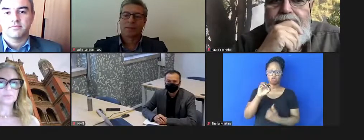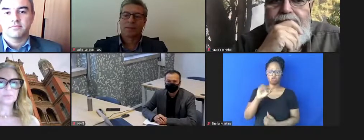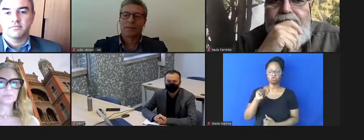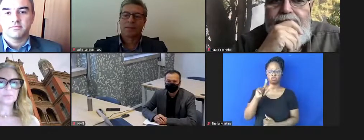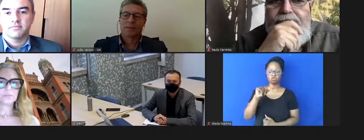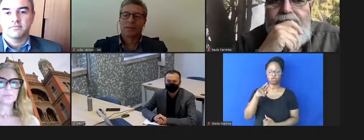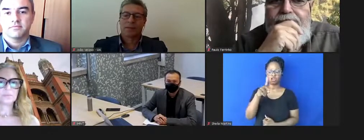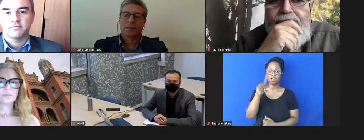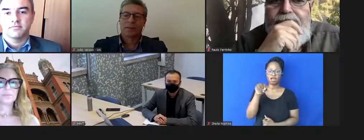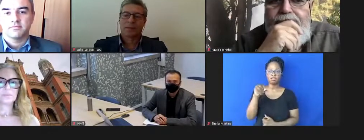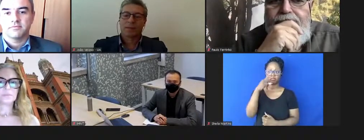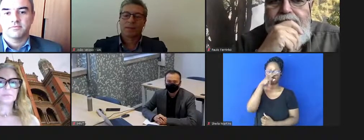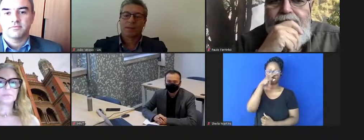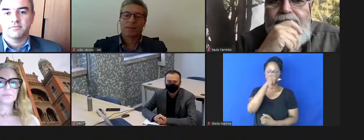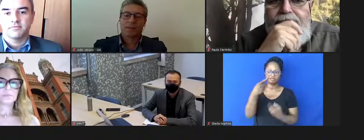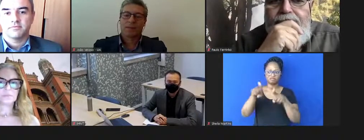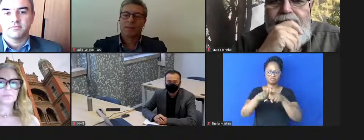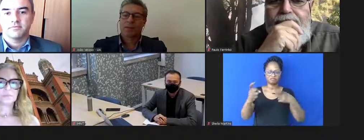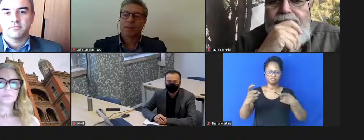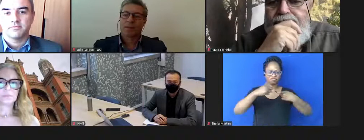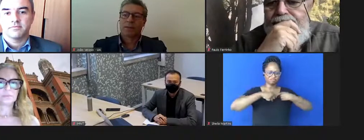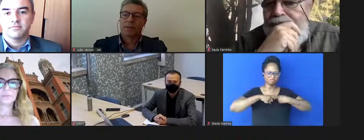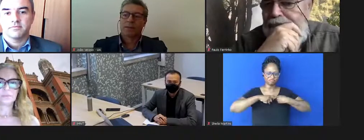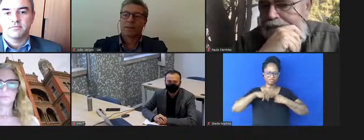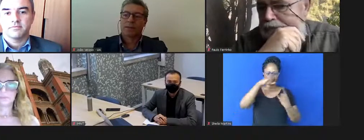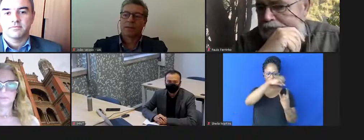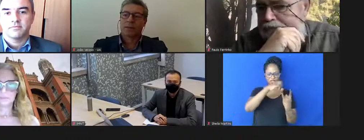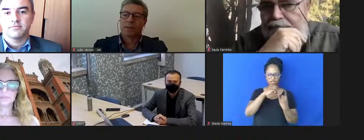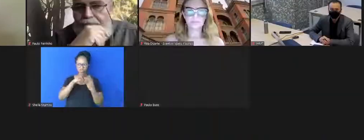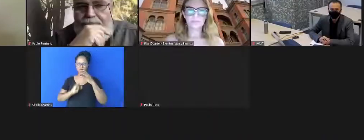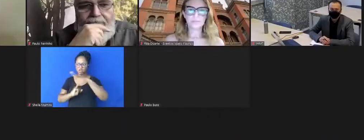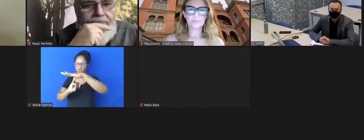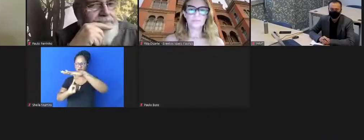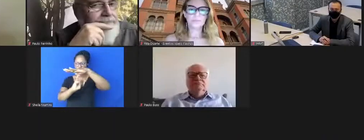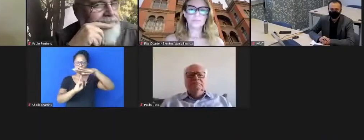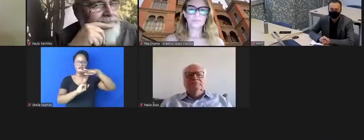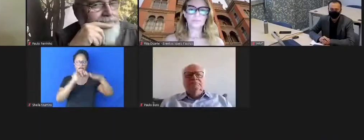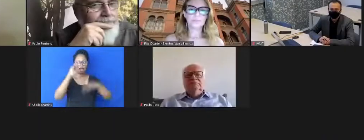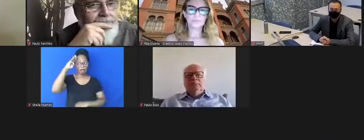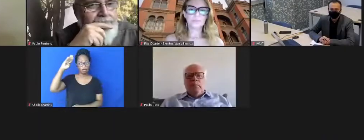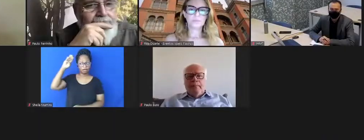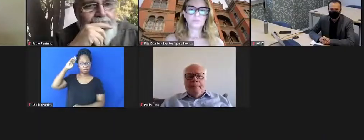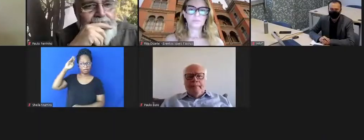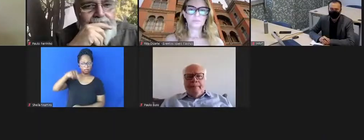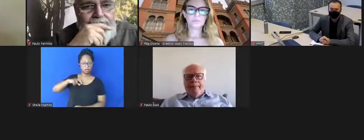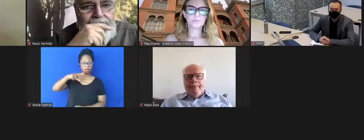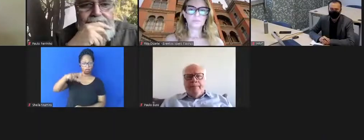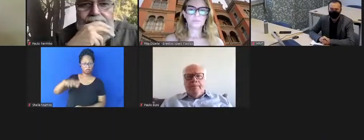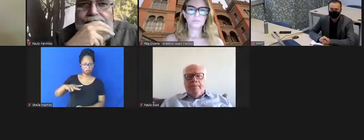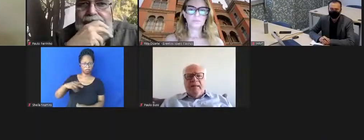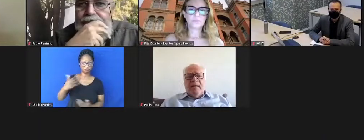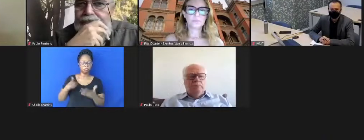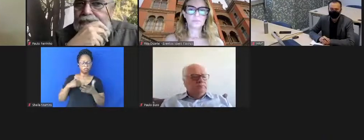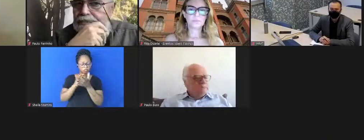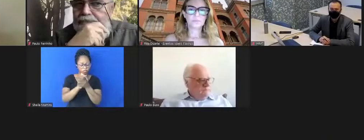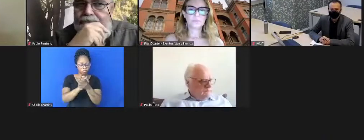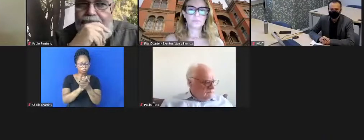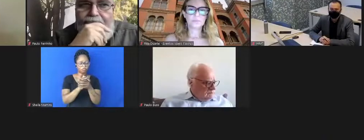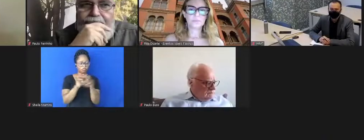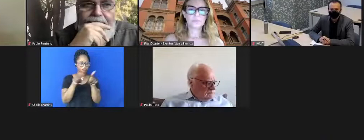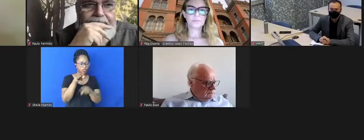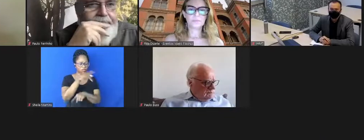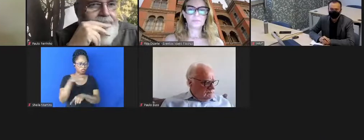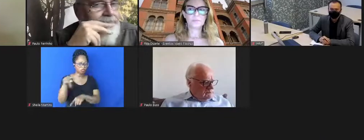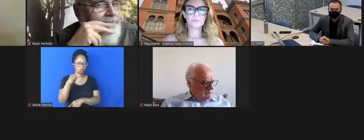das parcerias entre a Fiocruz e instituições acadêmicas de Portugal. Cumprimentar o professor Henrique